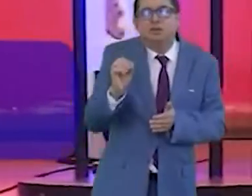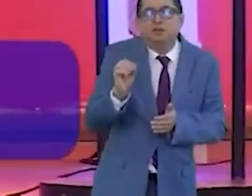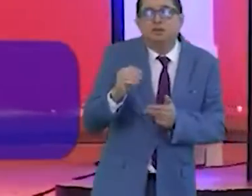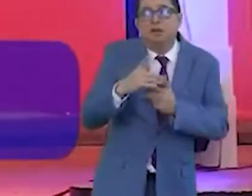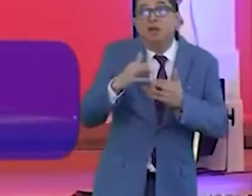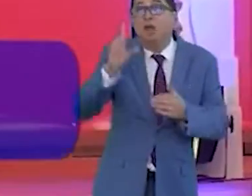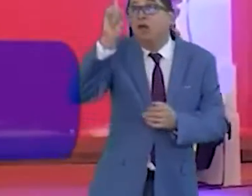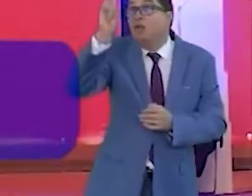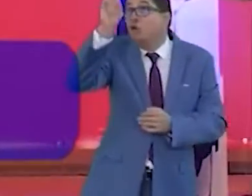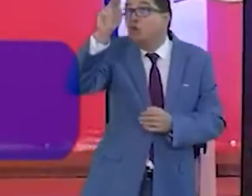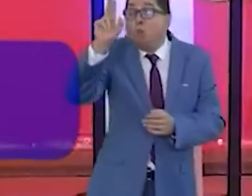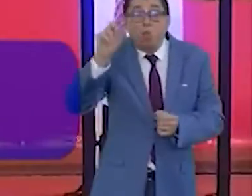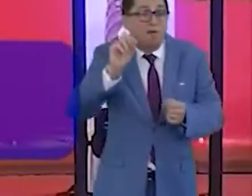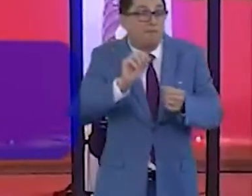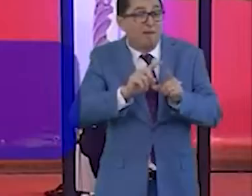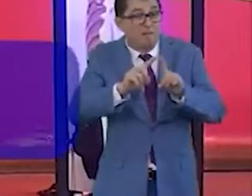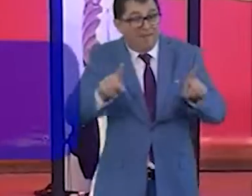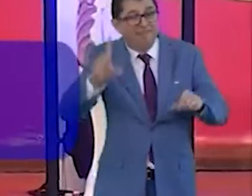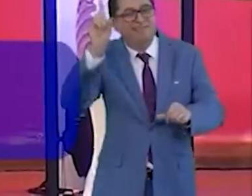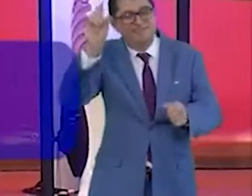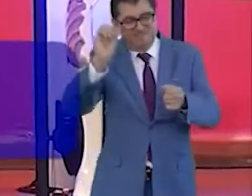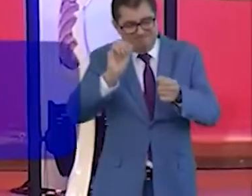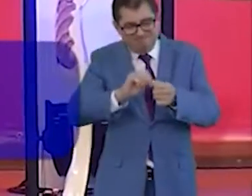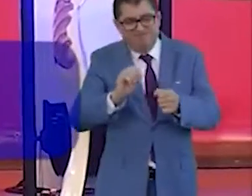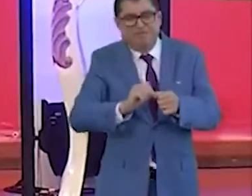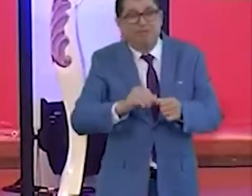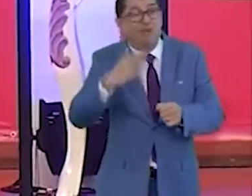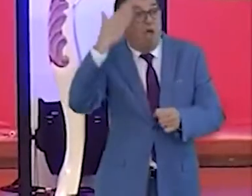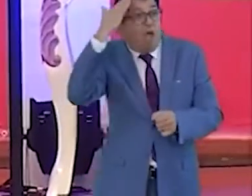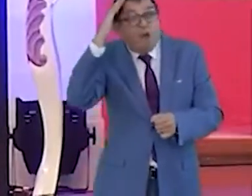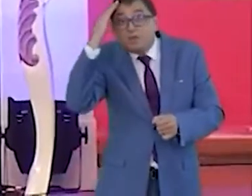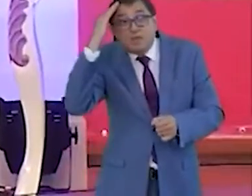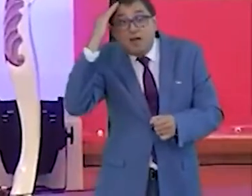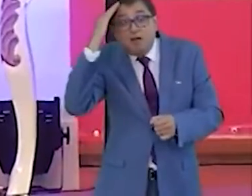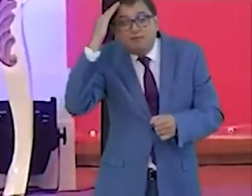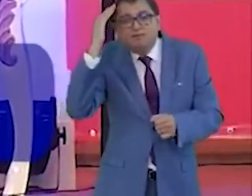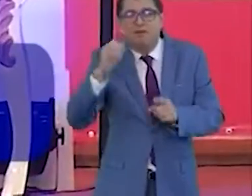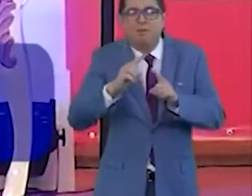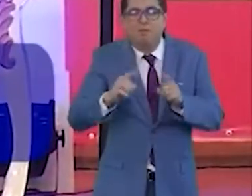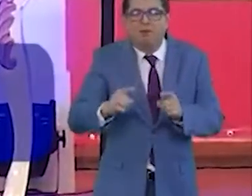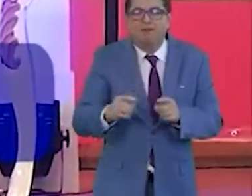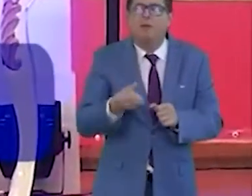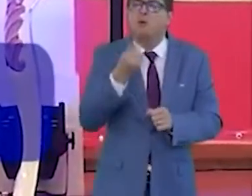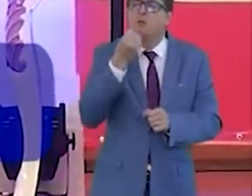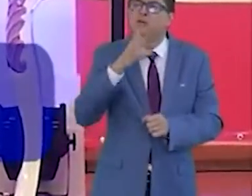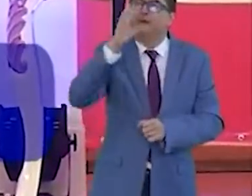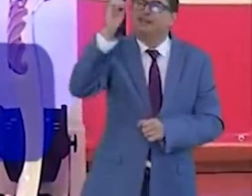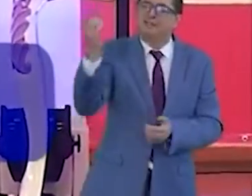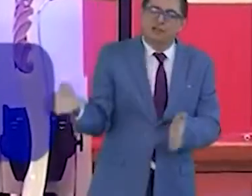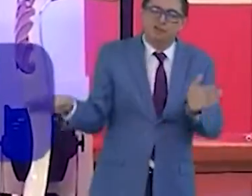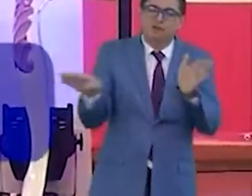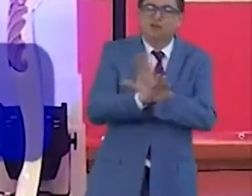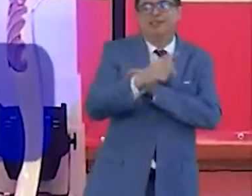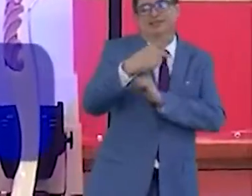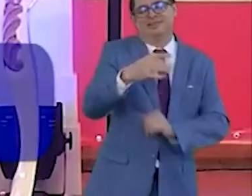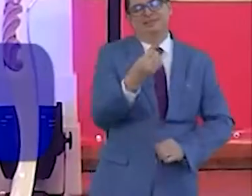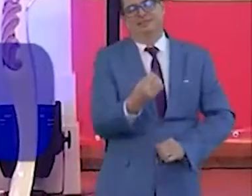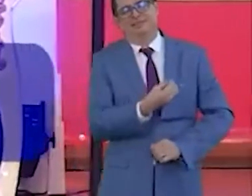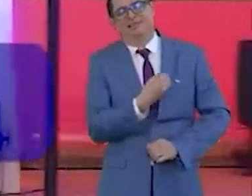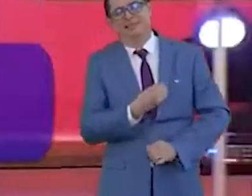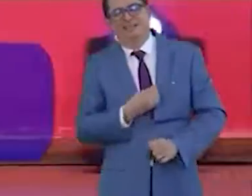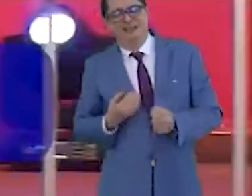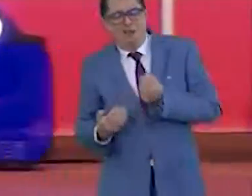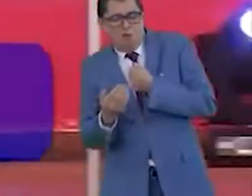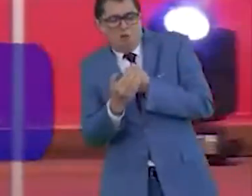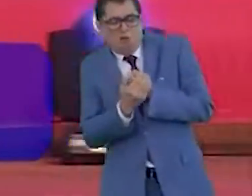Deus nunca fez, Deus faz, a gente não tem nome, não sabe, a gente só olha que é isso, é a provisão, é o cuidado de Deus, é Ele te guardando ao longo